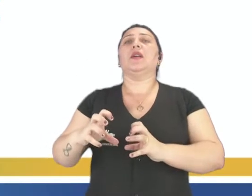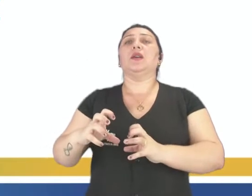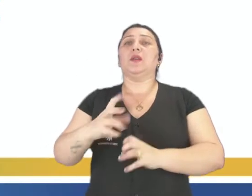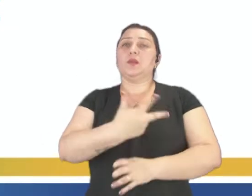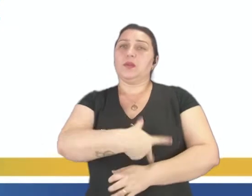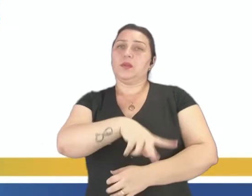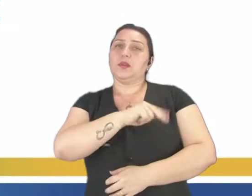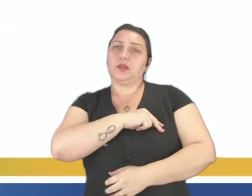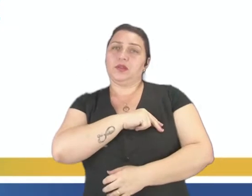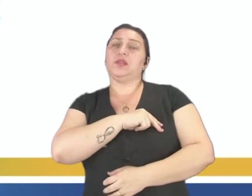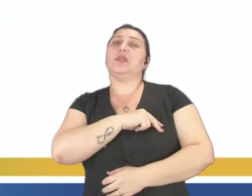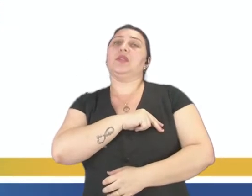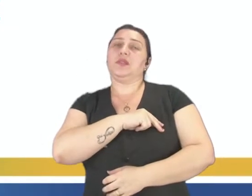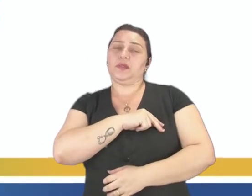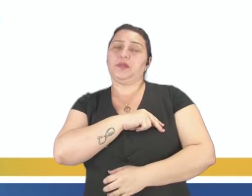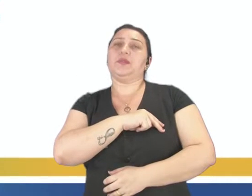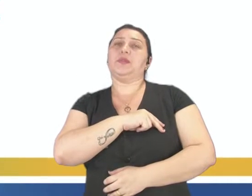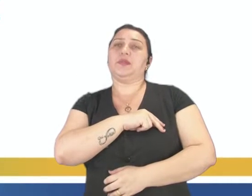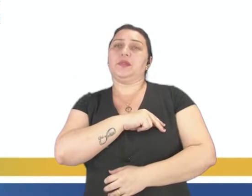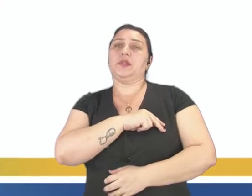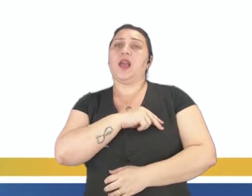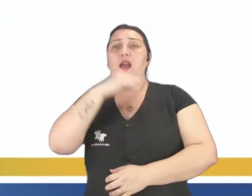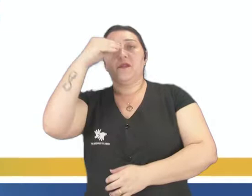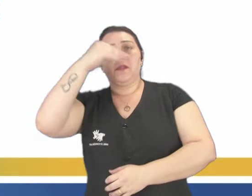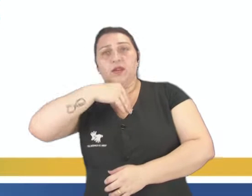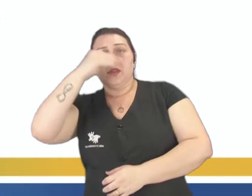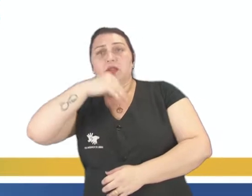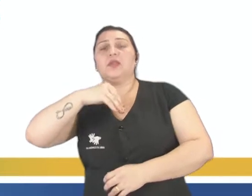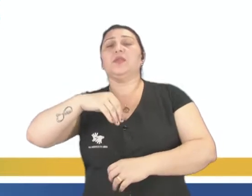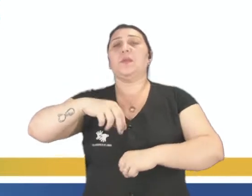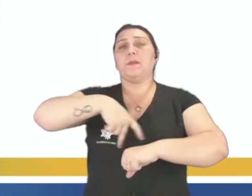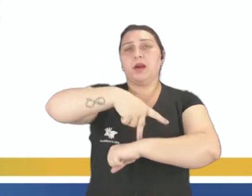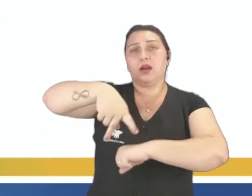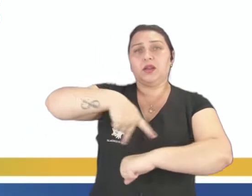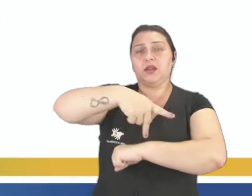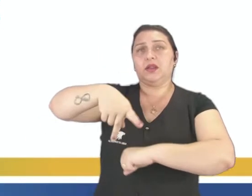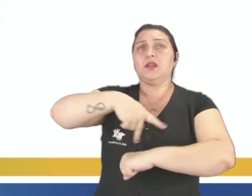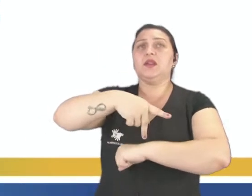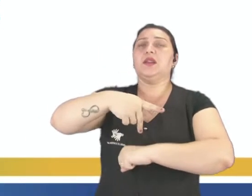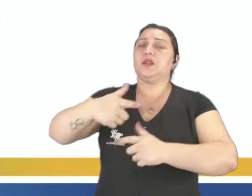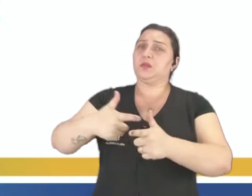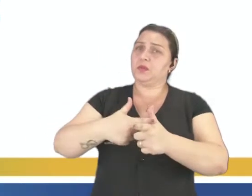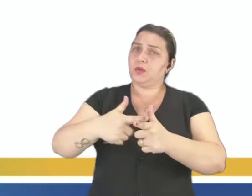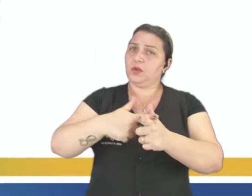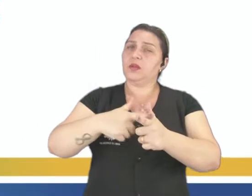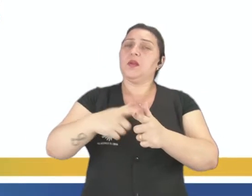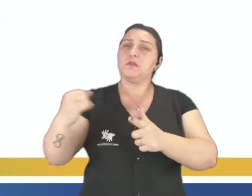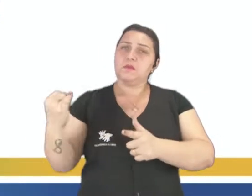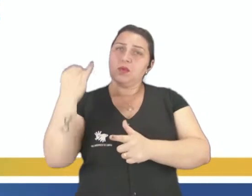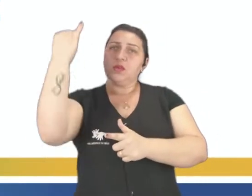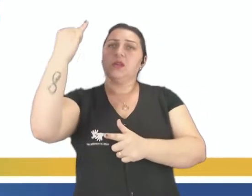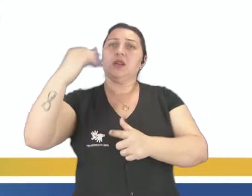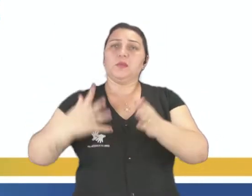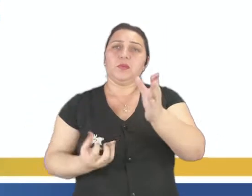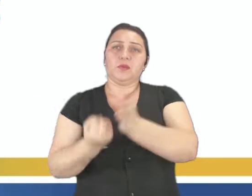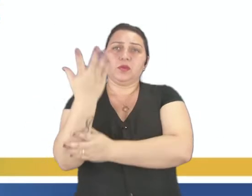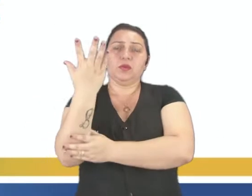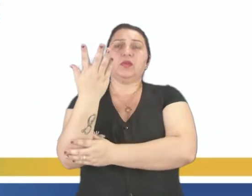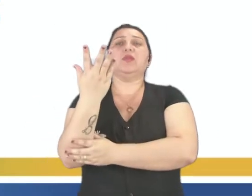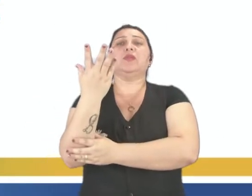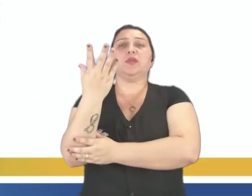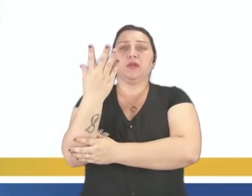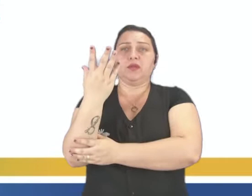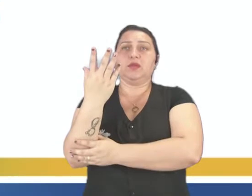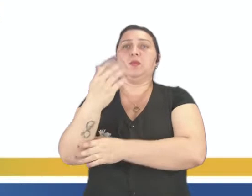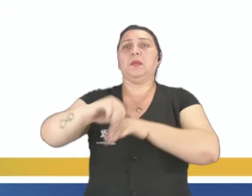Guerra de Restauração enfraqueceu ainda mais o país. Esses fatores assim, foram essenciais para o surgimento de uma